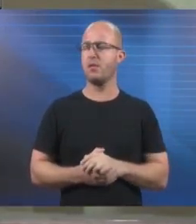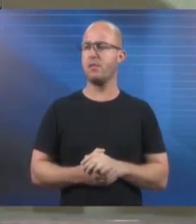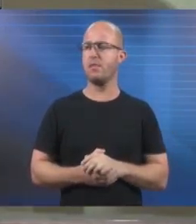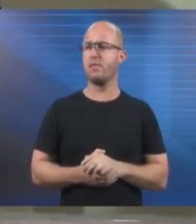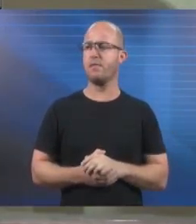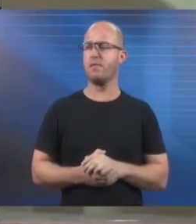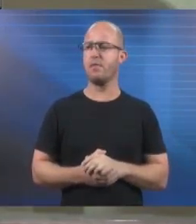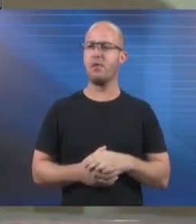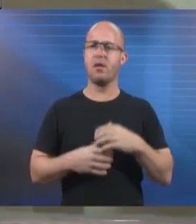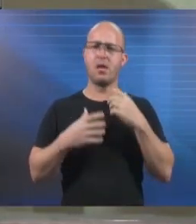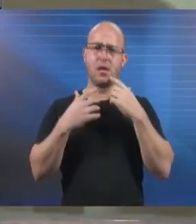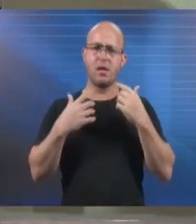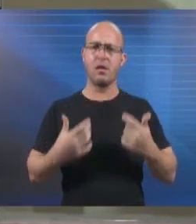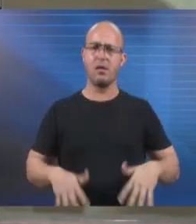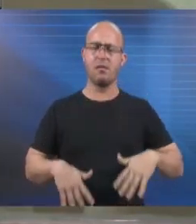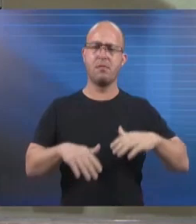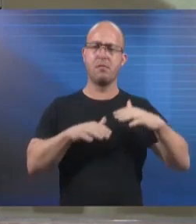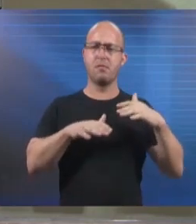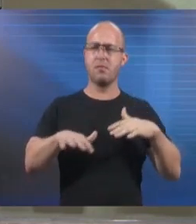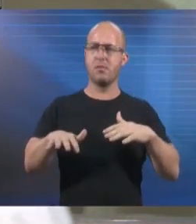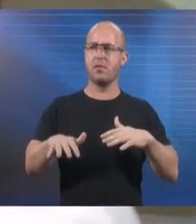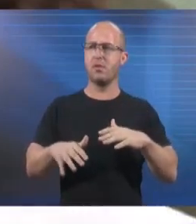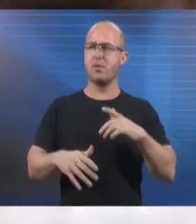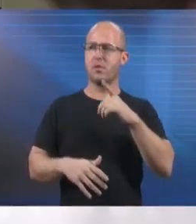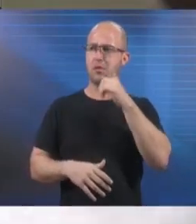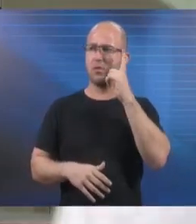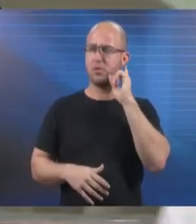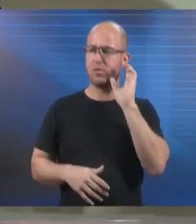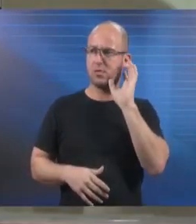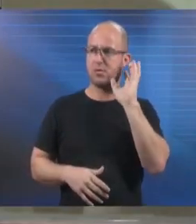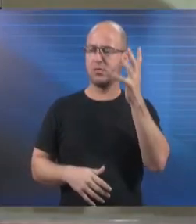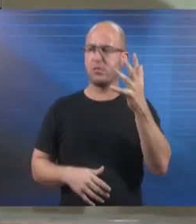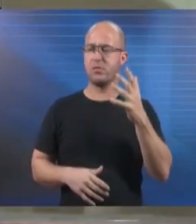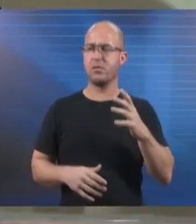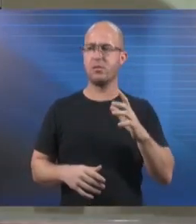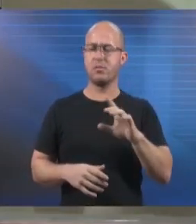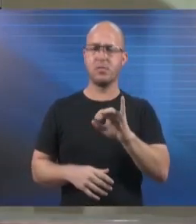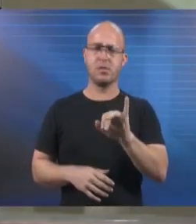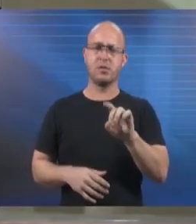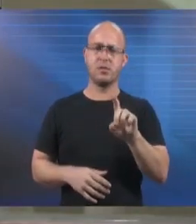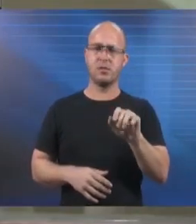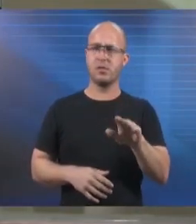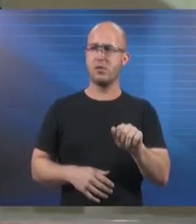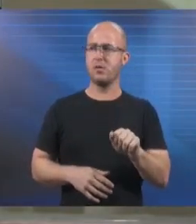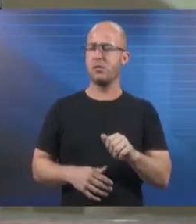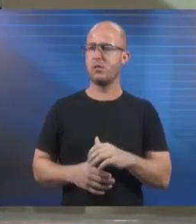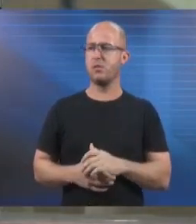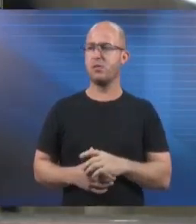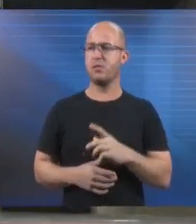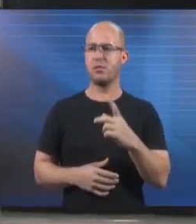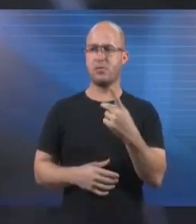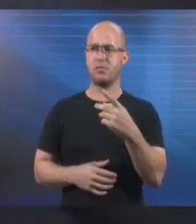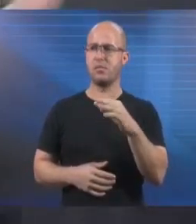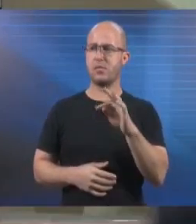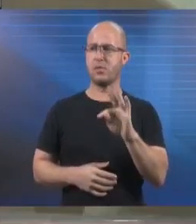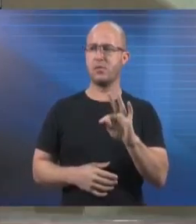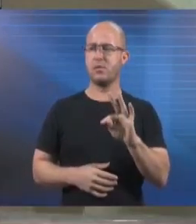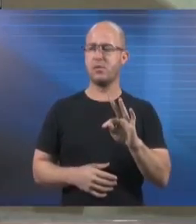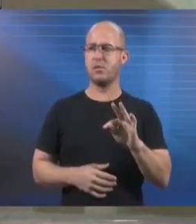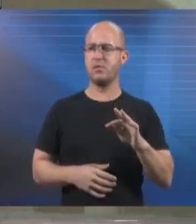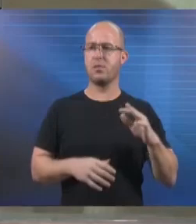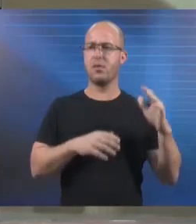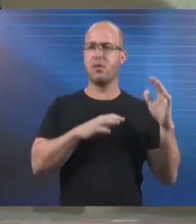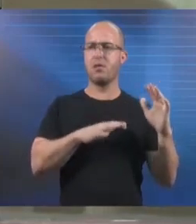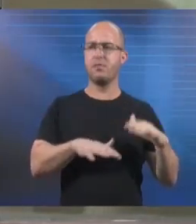recidos com a manifestação ontem acontecido na frente do do idema ora o o PT sempre fez